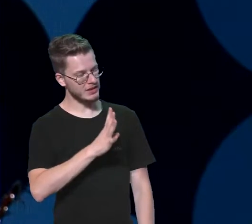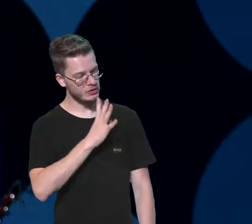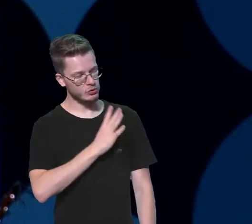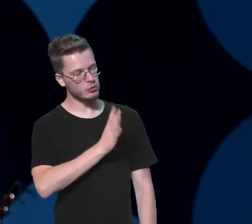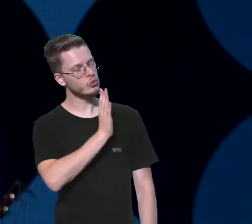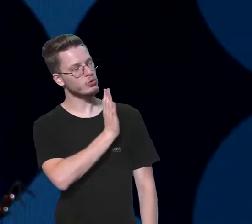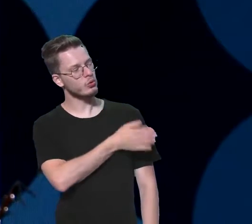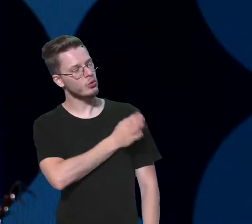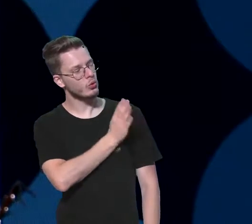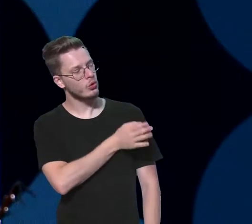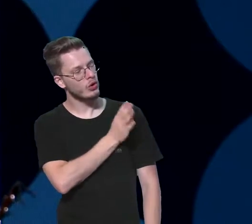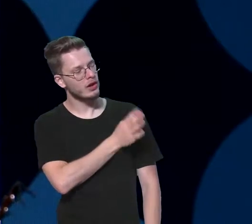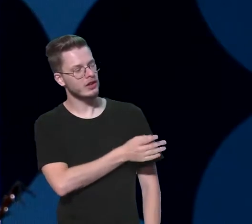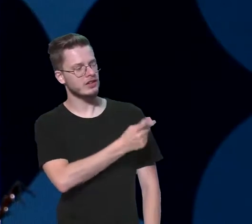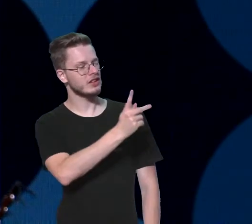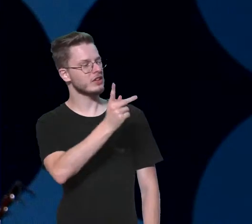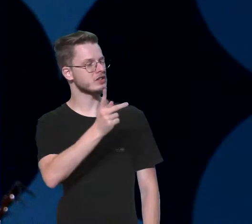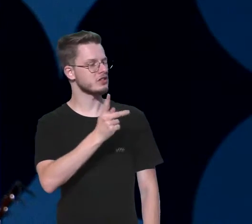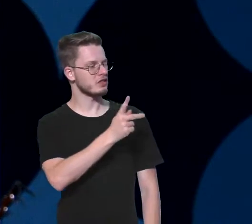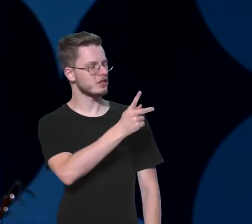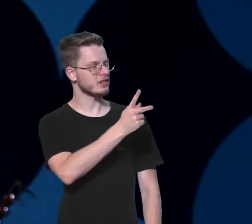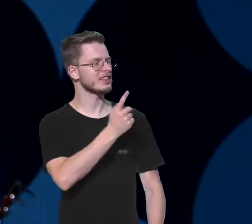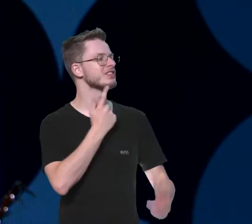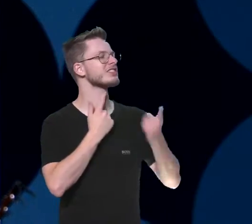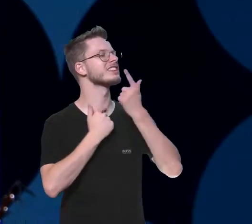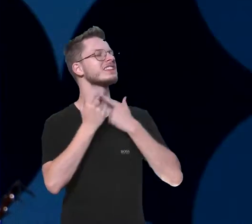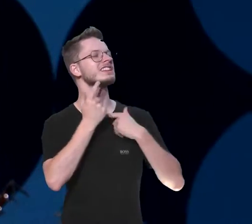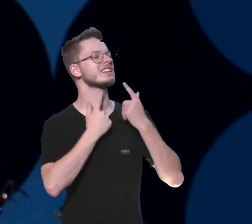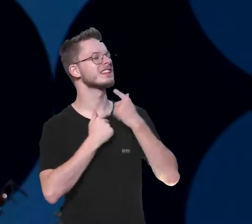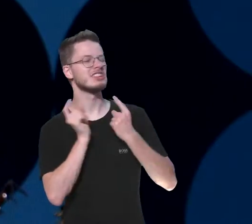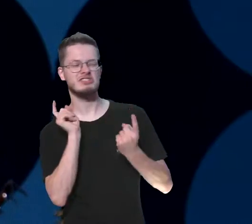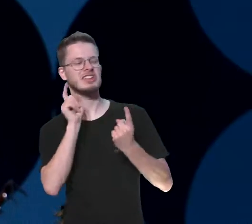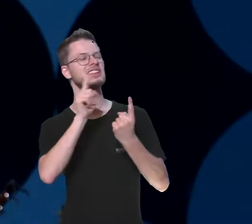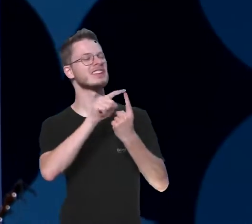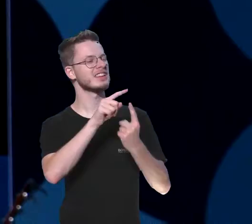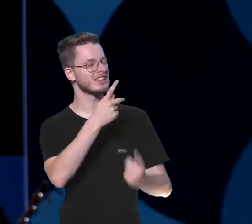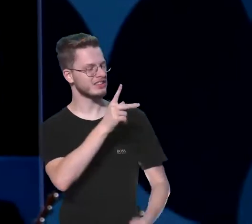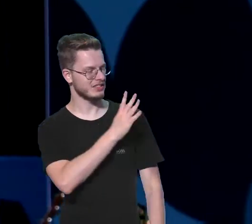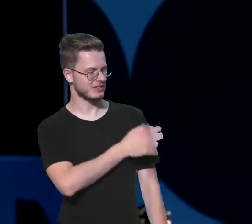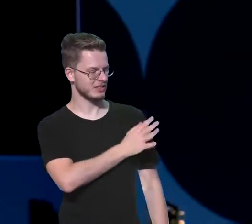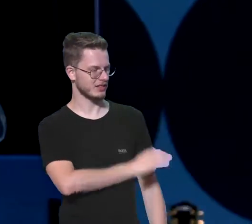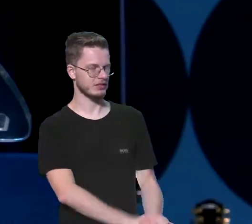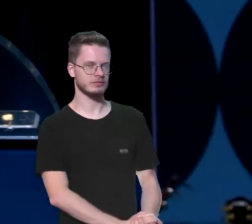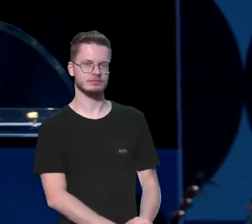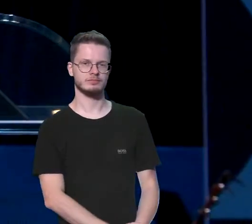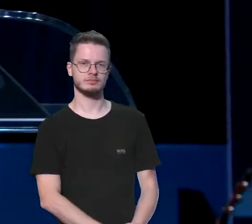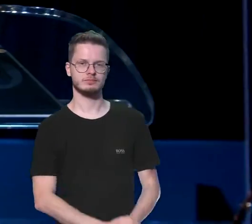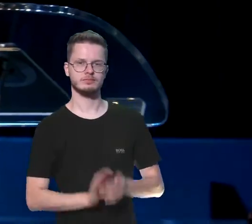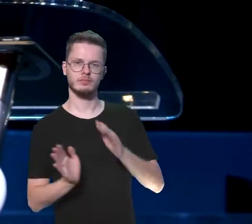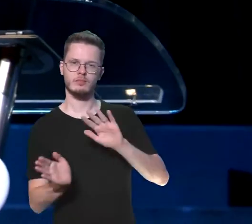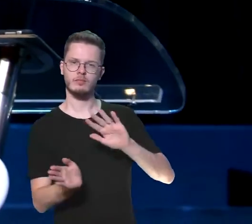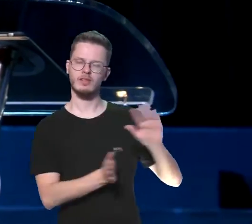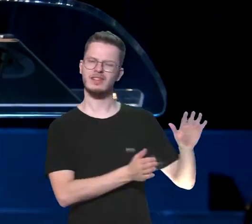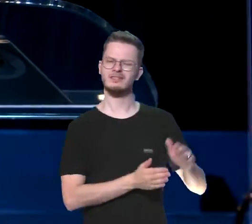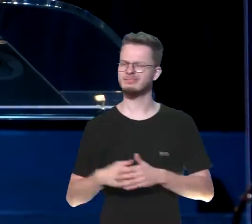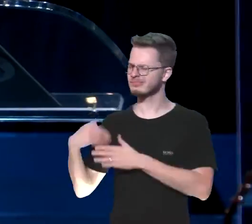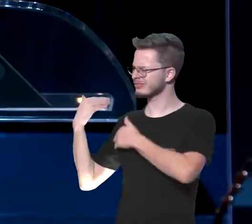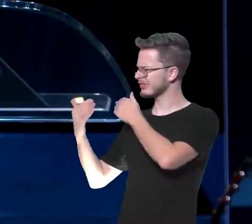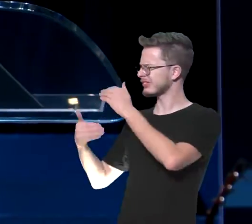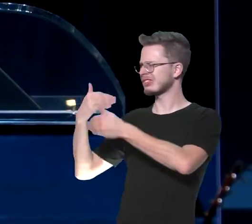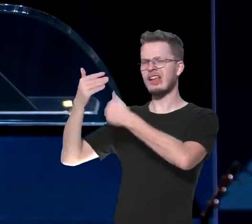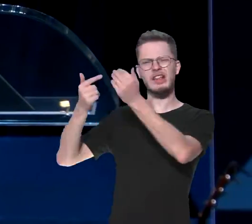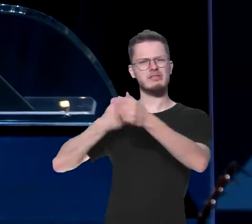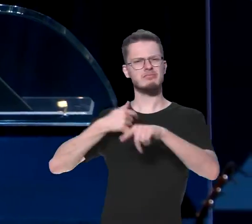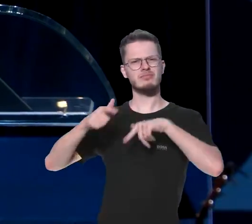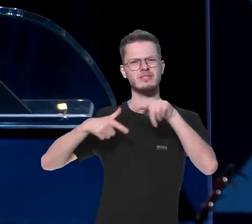e a motivação do coração de vocês. Ao longo do tempo, trabalhando no ministério pastoral, a gente vê muitos